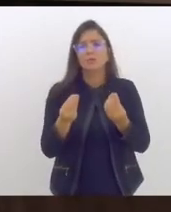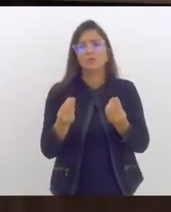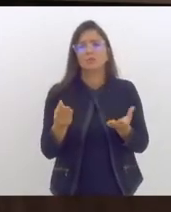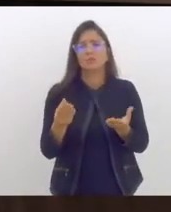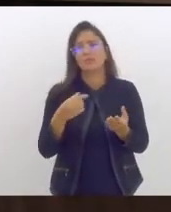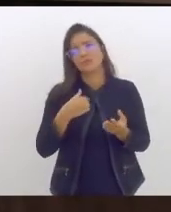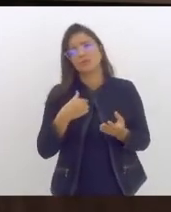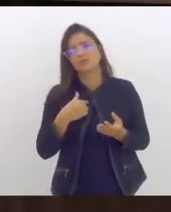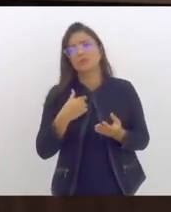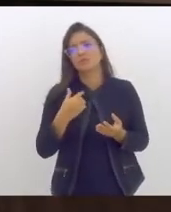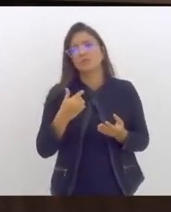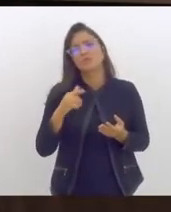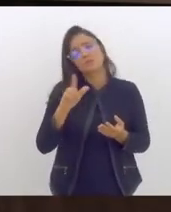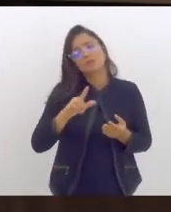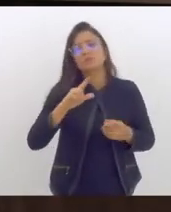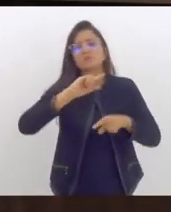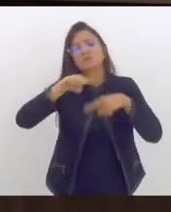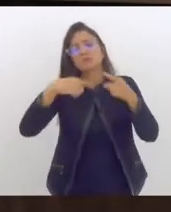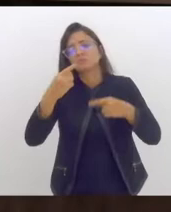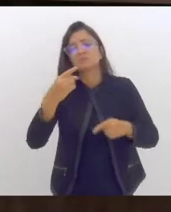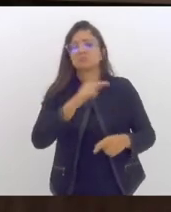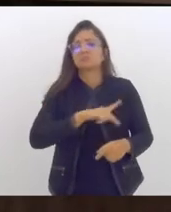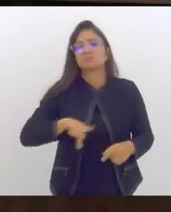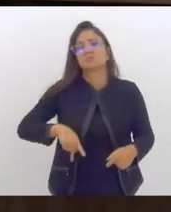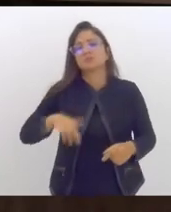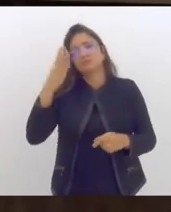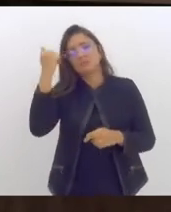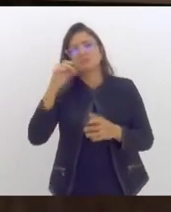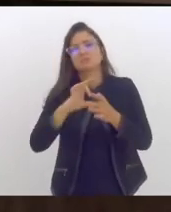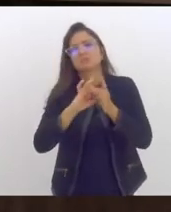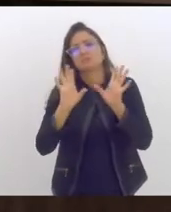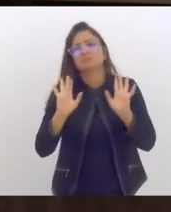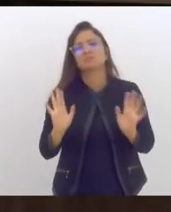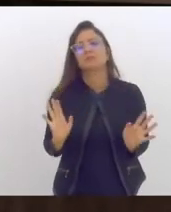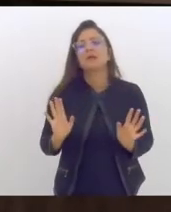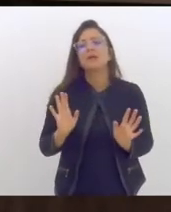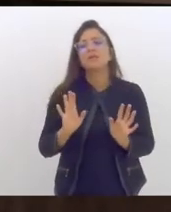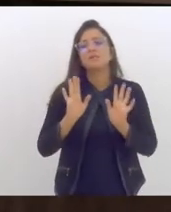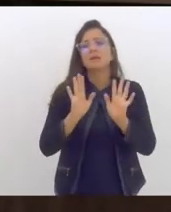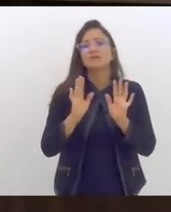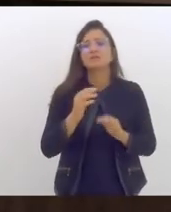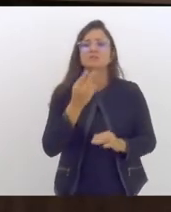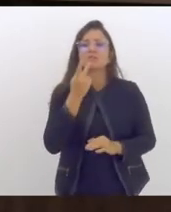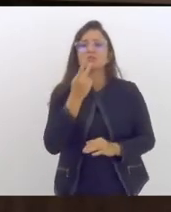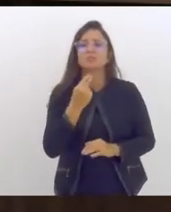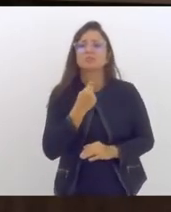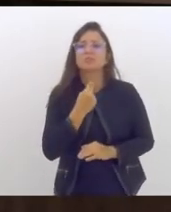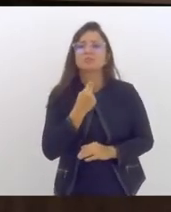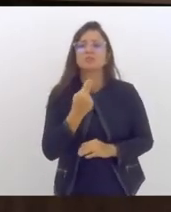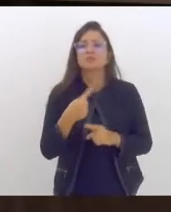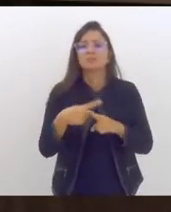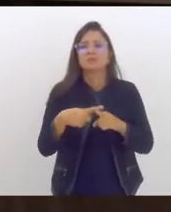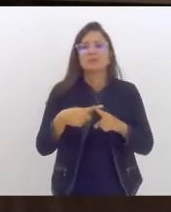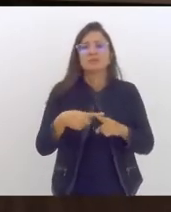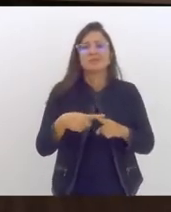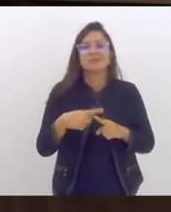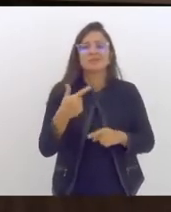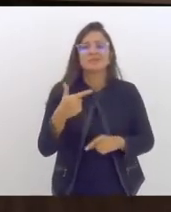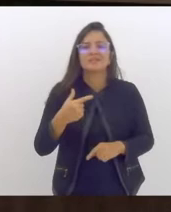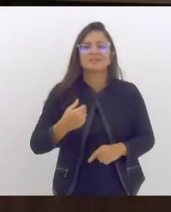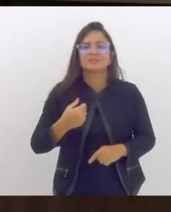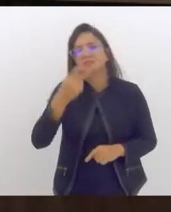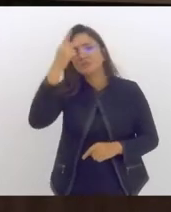depois o presidente toma as providências que ele achar devido e dizer que não pode ter sessão, porque não tinha o quórum para abrir os trabalhos. Eu